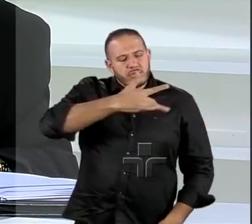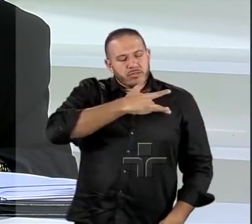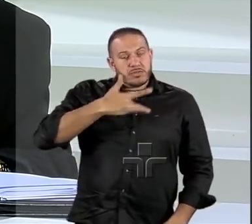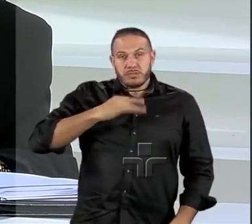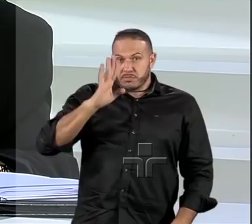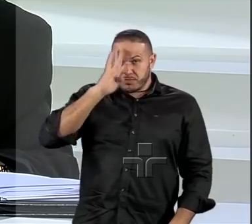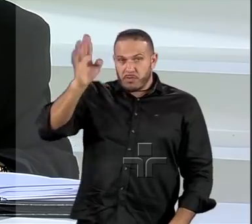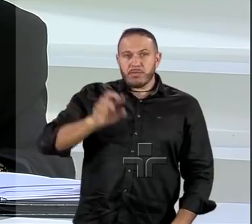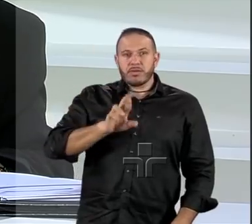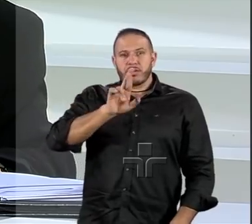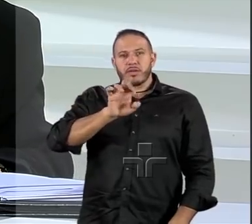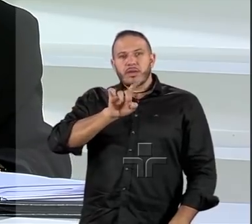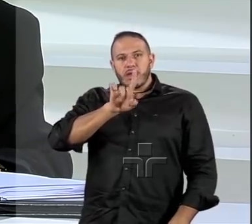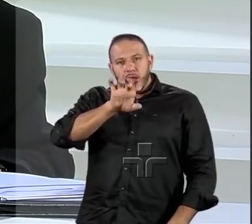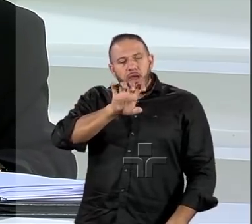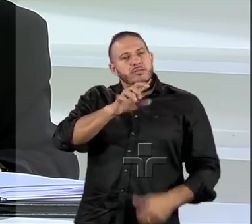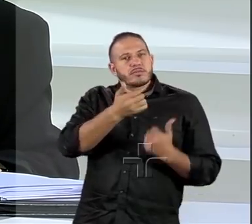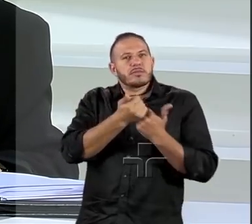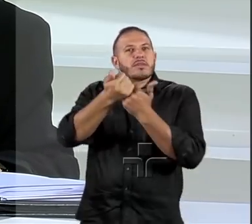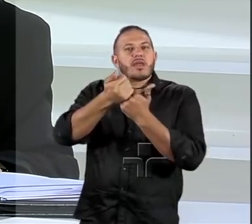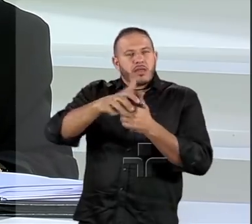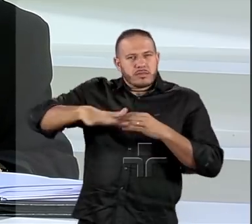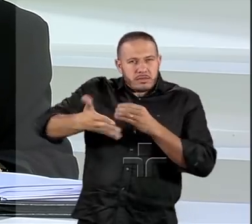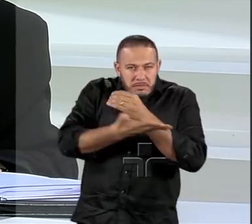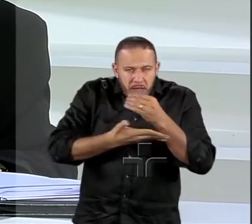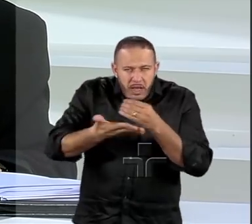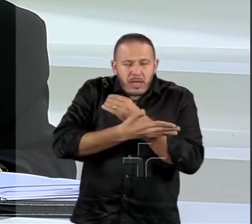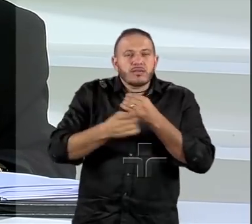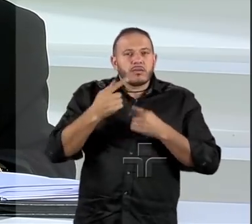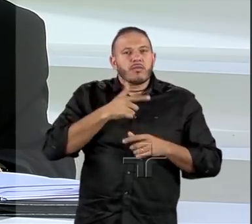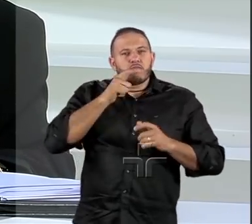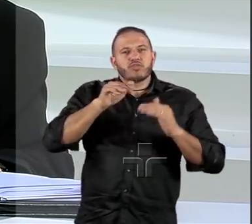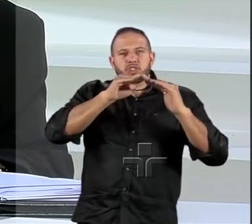de assistência primária, nós poderíamos cair para